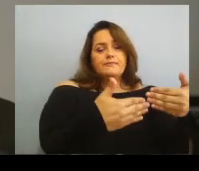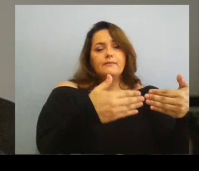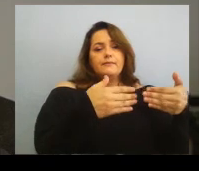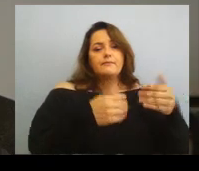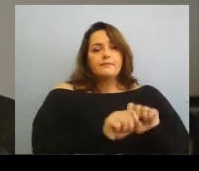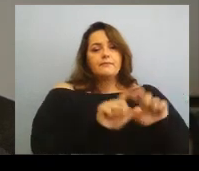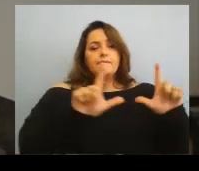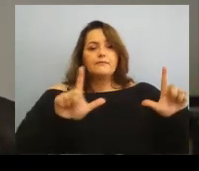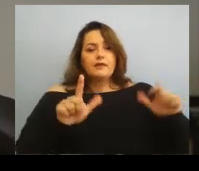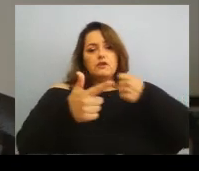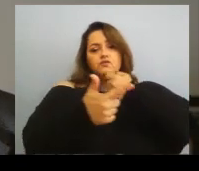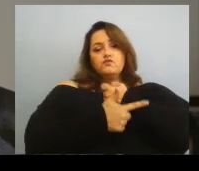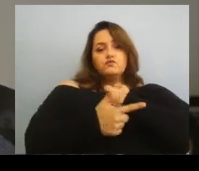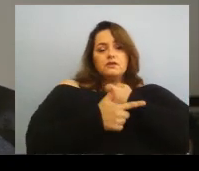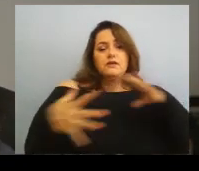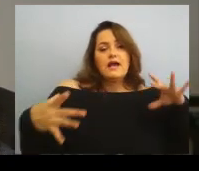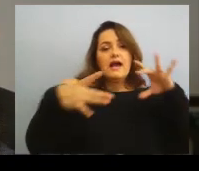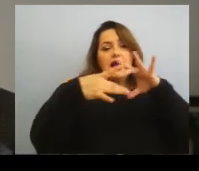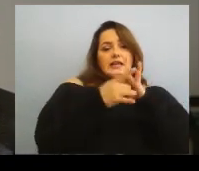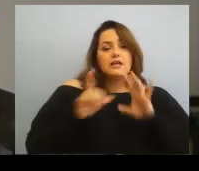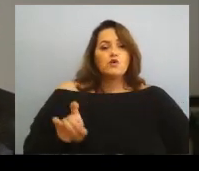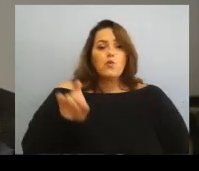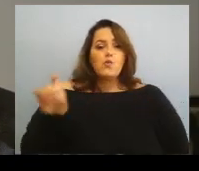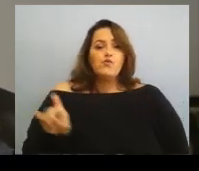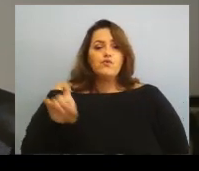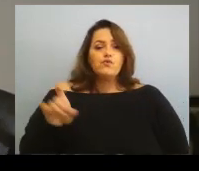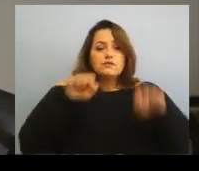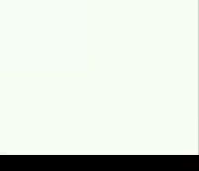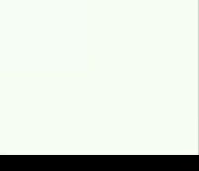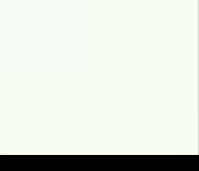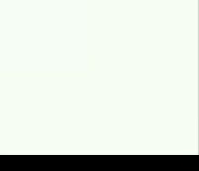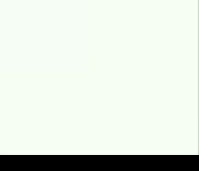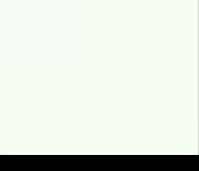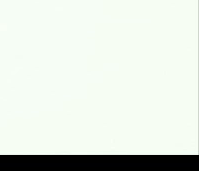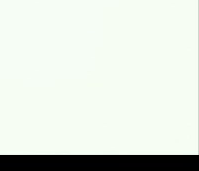essas são as funcionalidades ligadas à configuração do sistema.